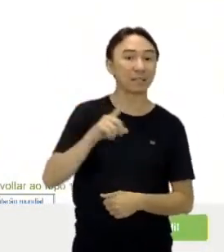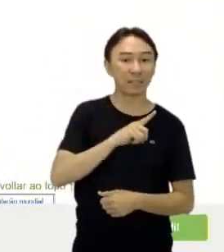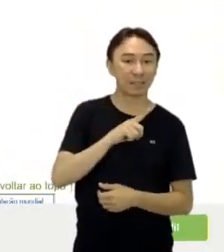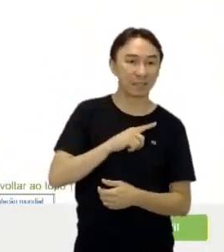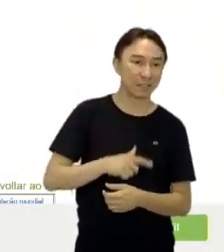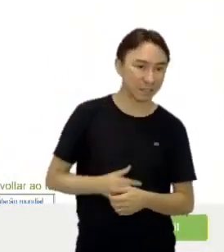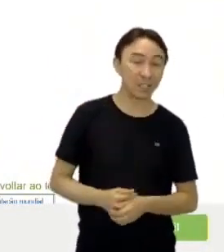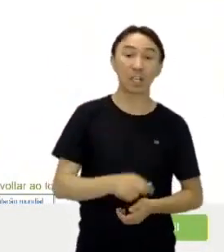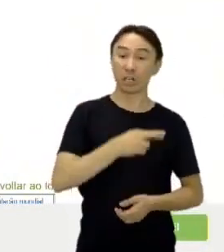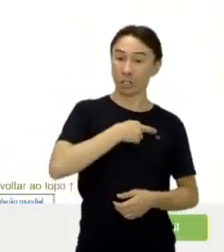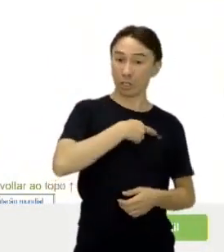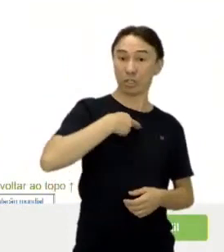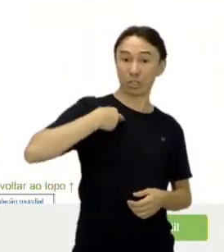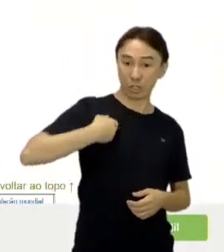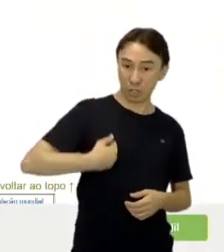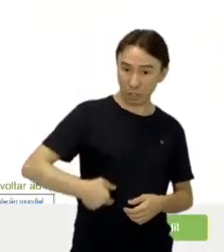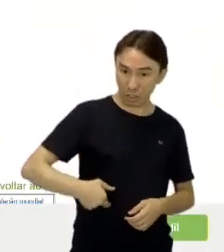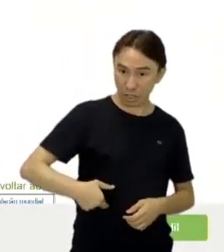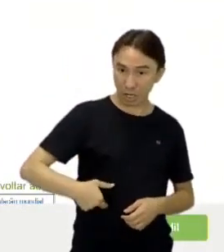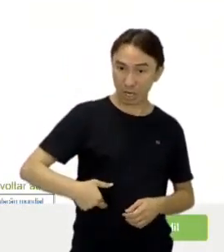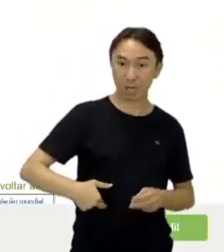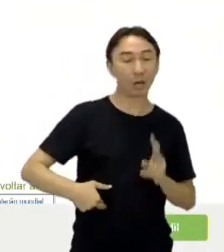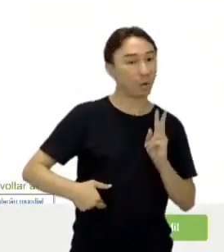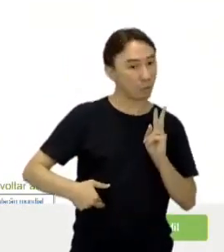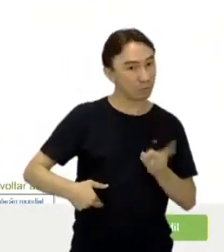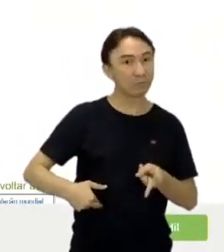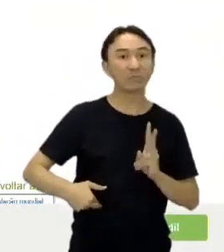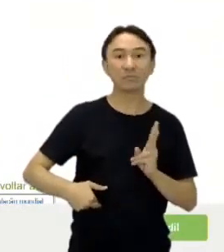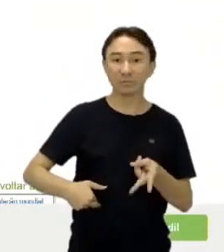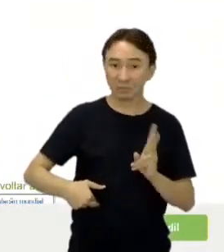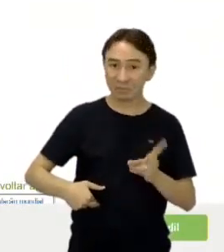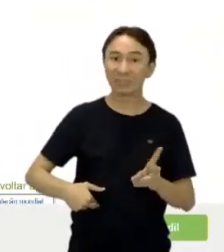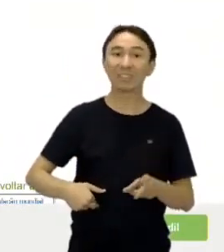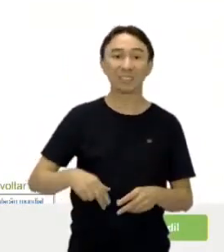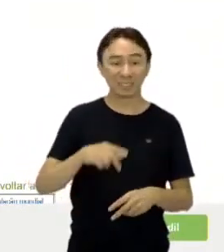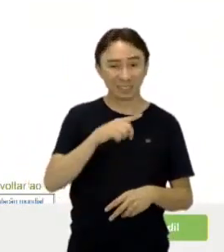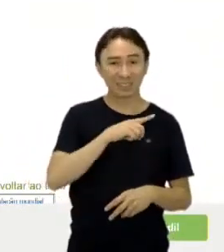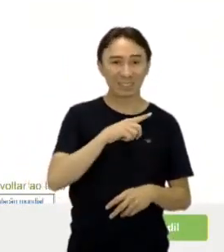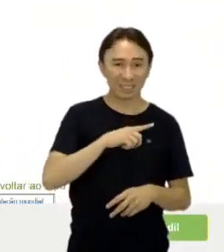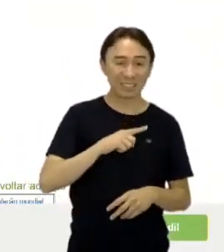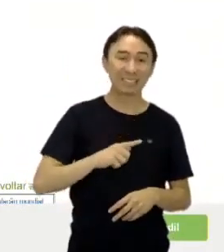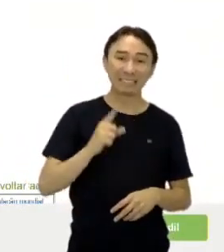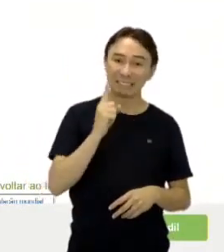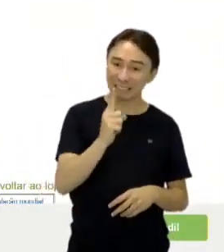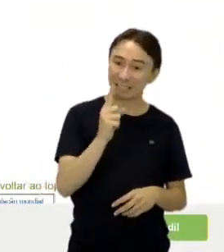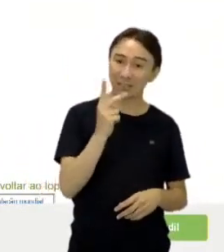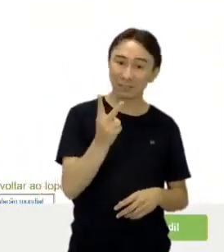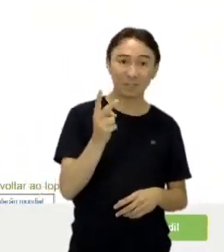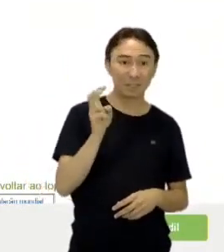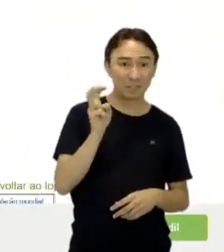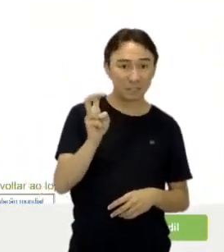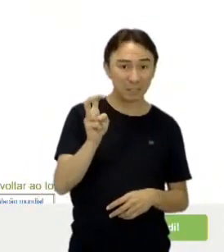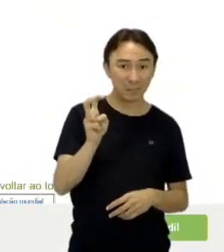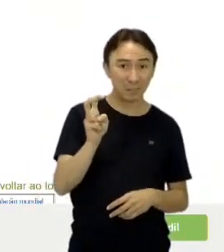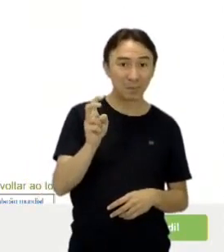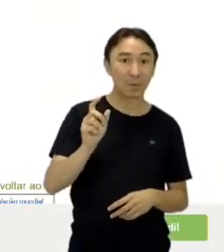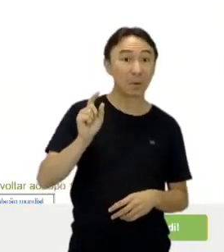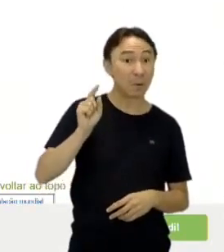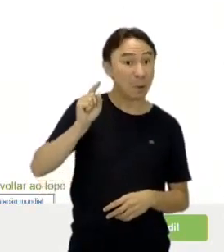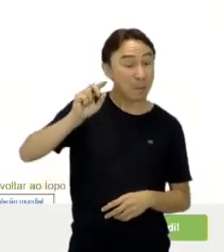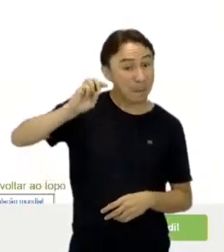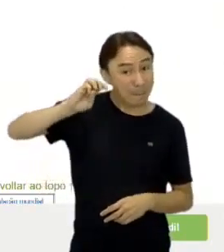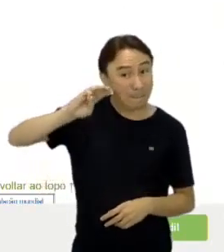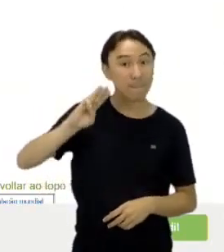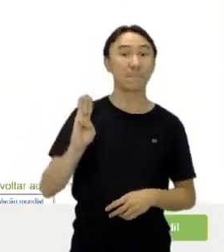ainda continua, né, projetando aí, né, sendo o primeiro a colocada aí com a quantidade total